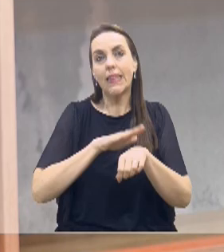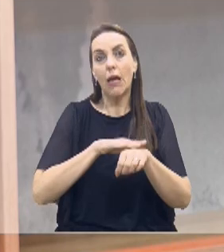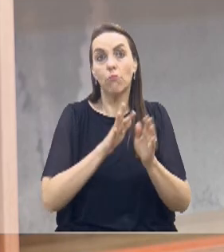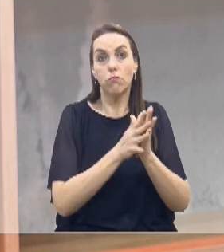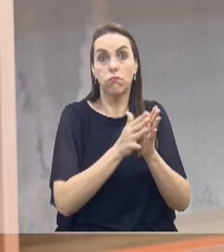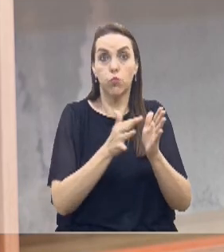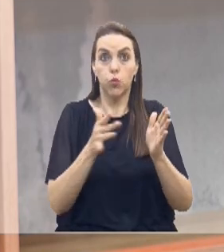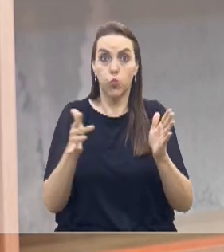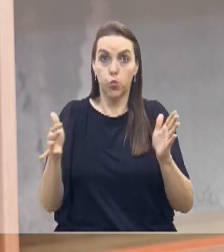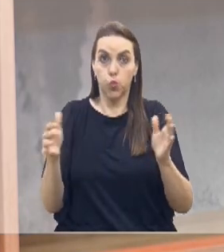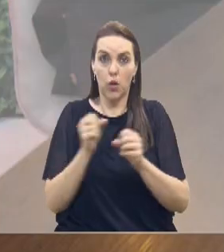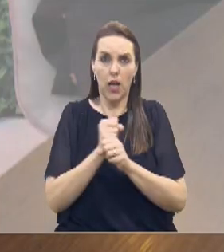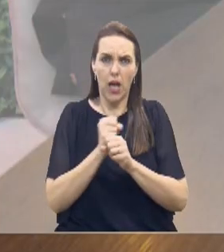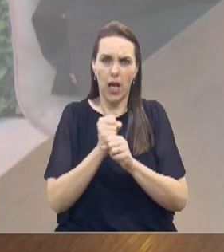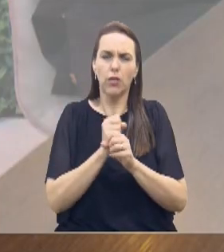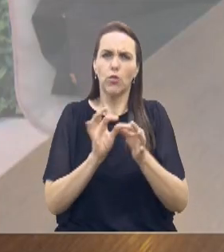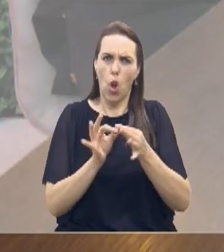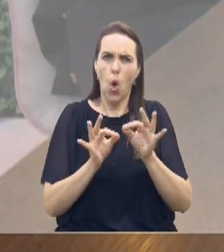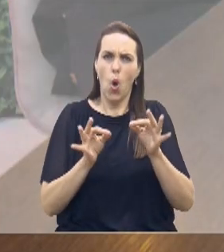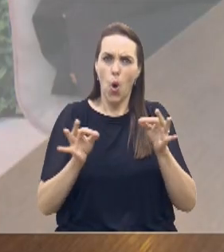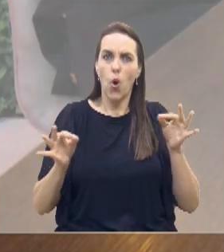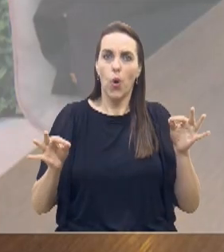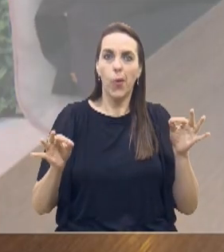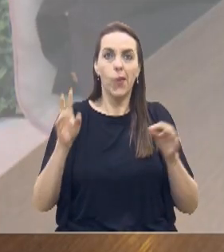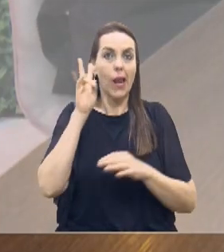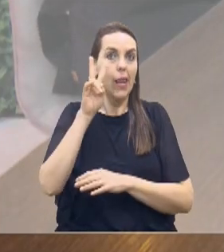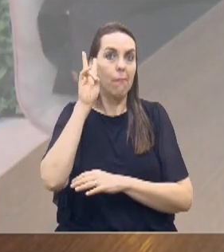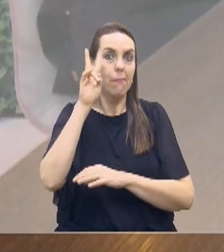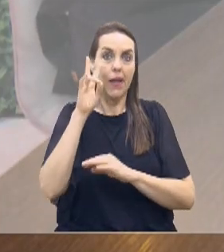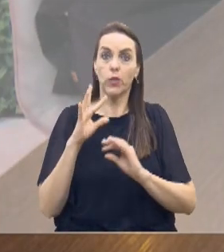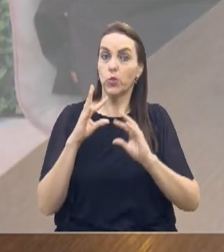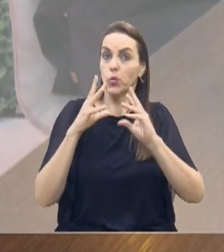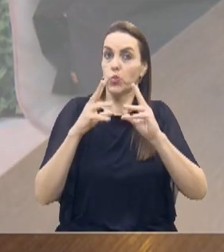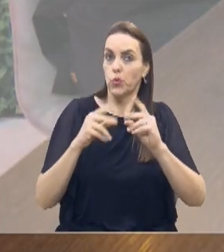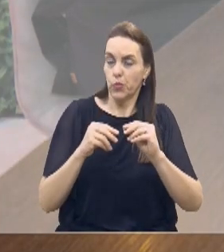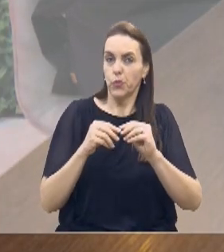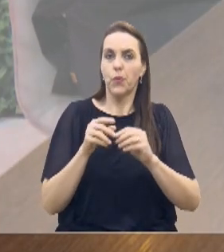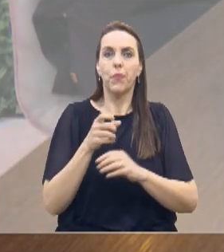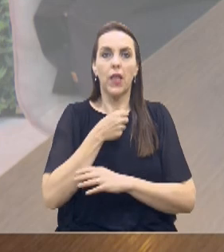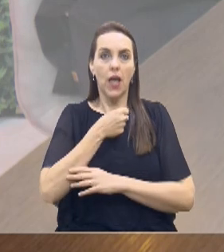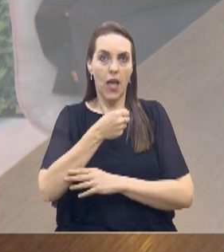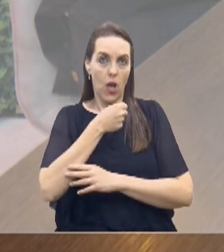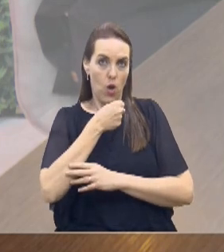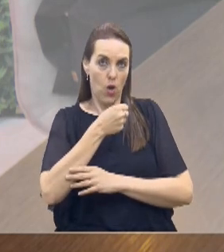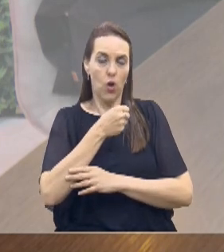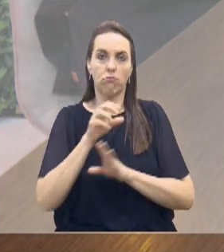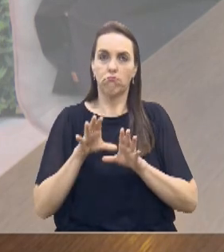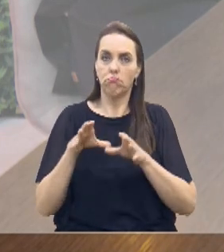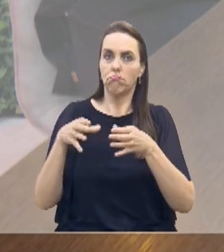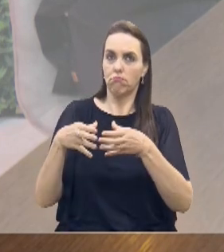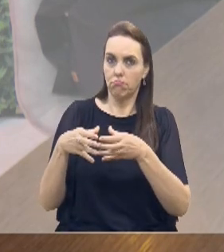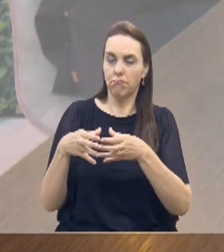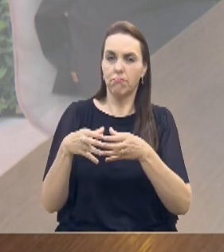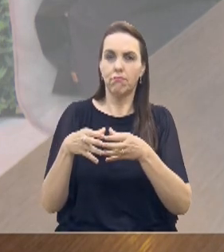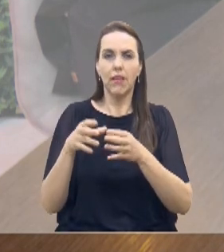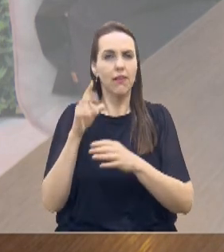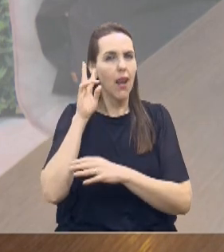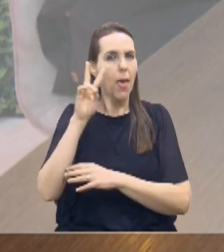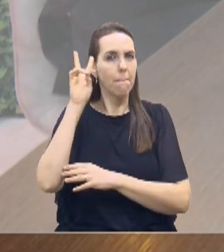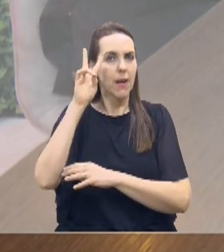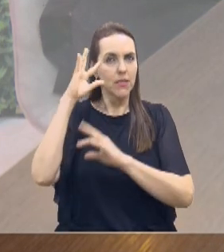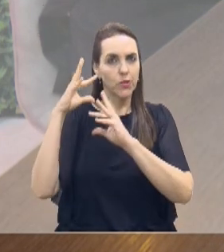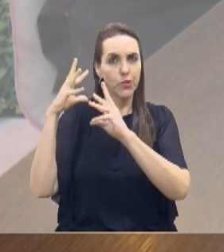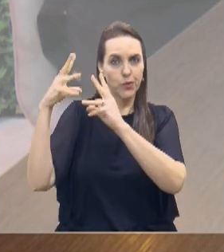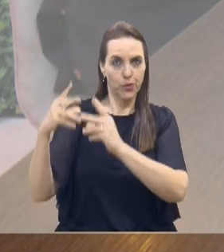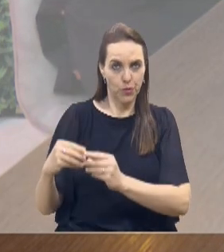longo e nem sempre é possível lembrar. Há pouco, numa coletiva de imprensa, a senhora fez esse exercício. E eu gostaria,